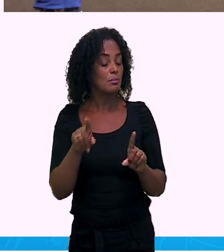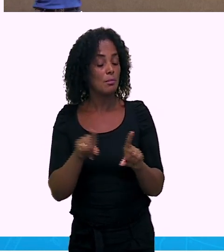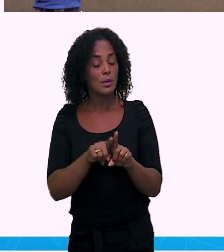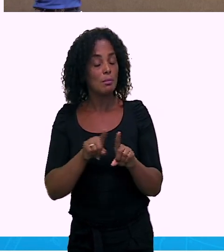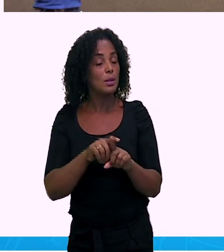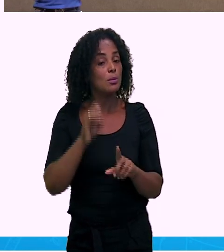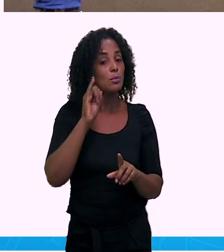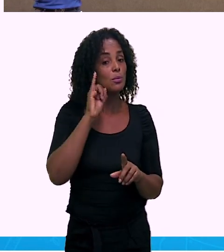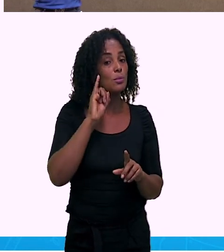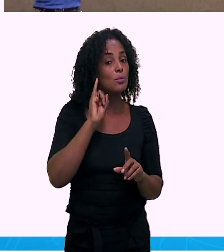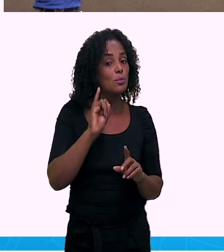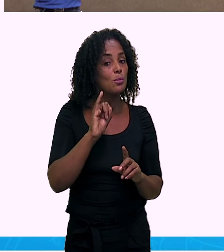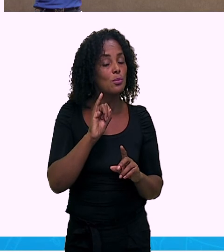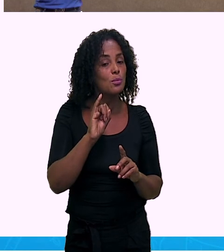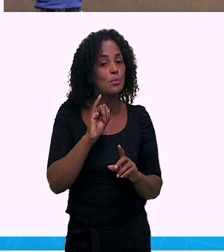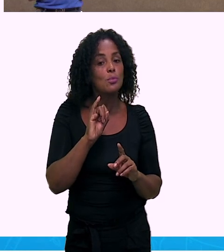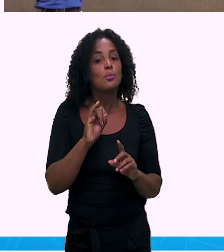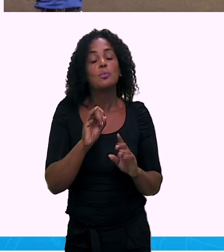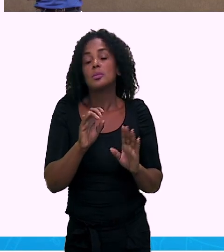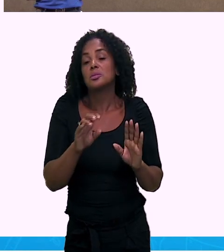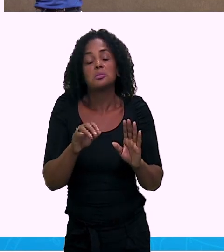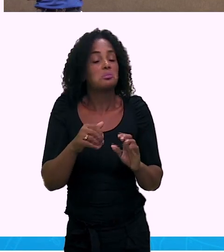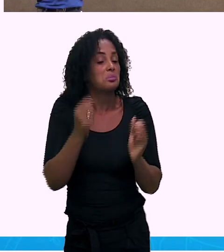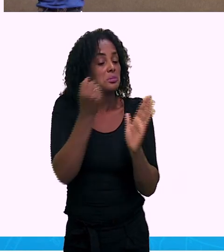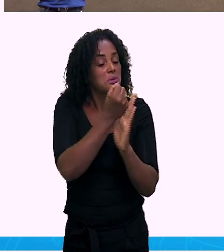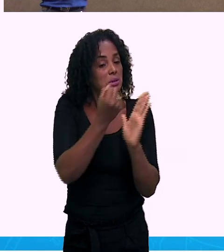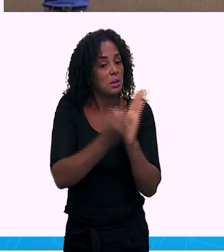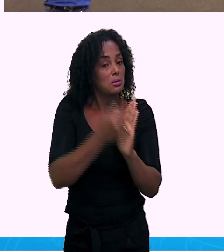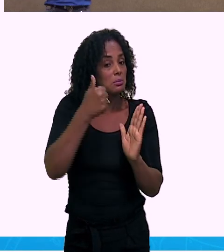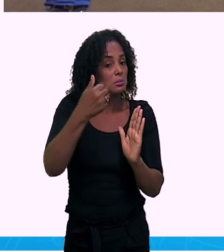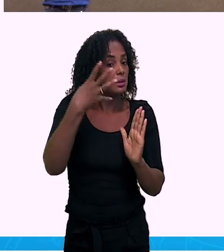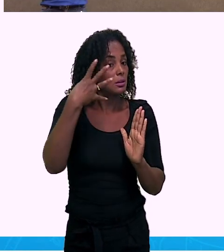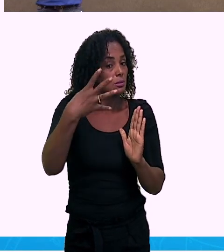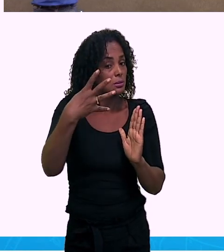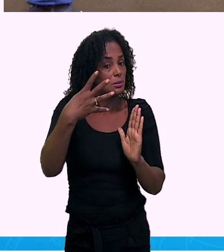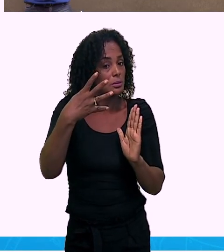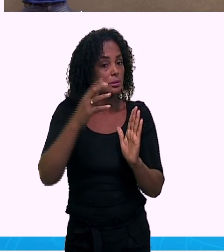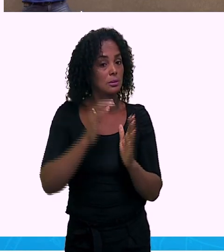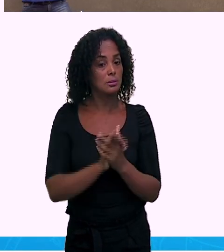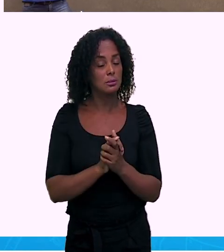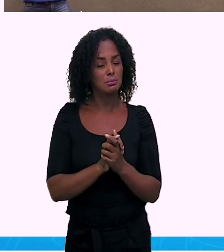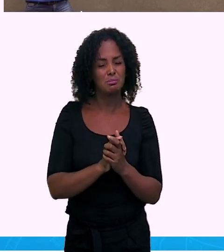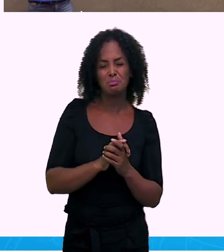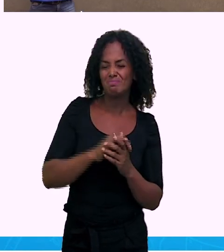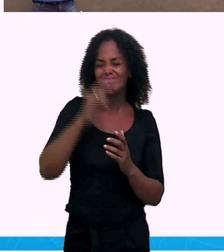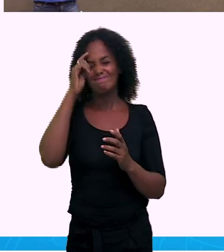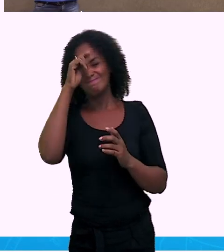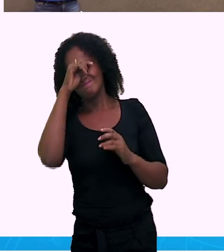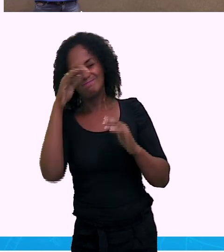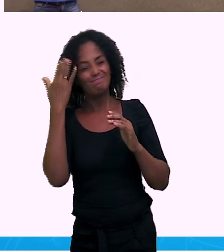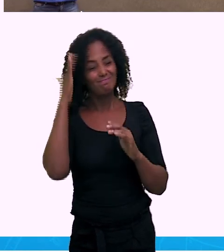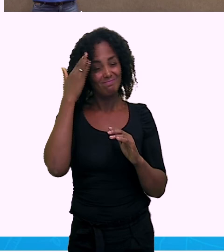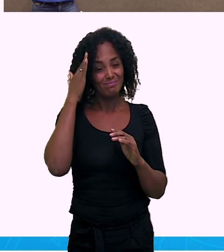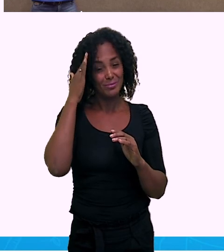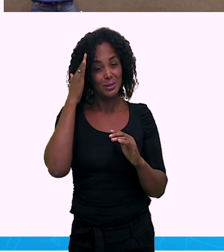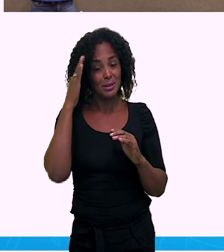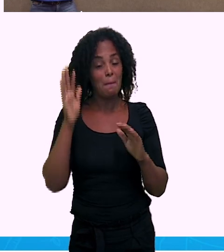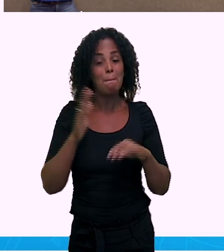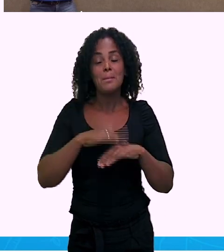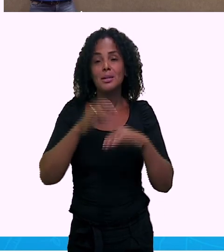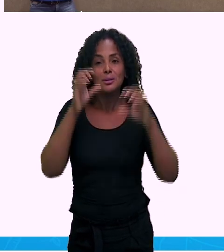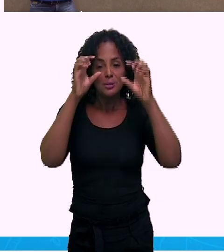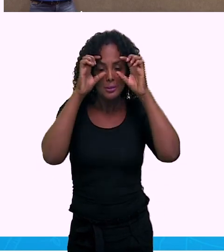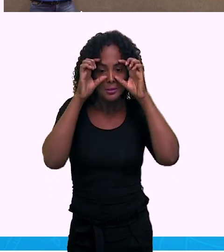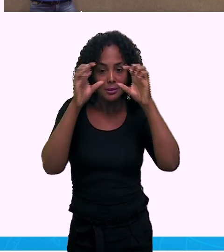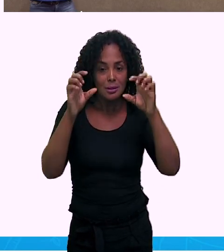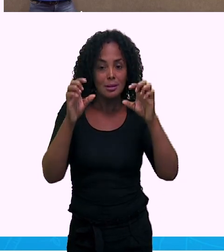dizer menos 1 do 5, então século XIV. Não é muito difícil de entender, mas eu trouxe hoje como uma curiosidade.